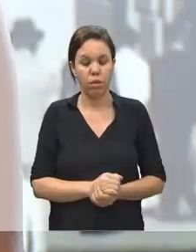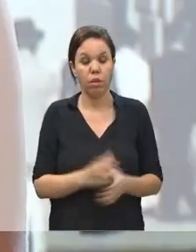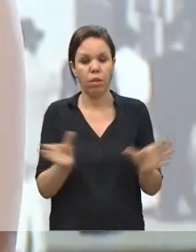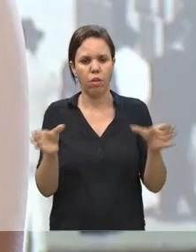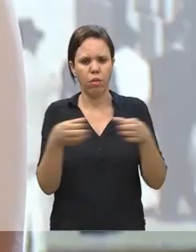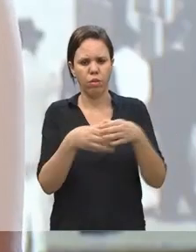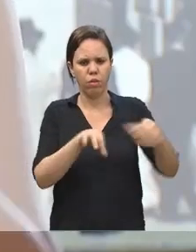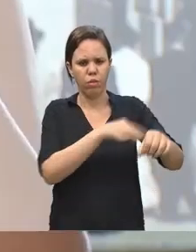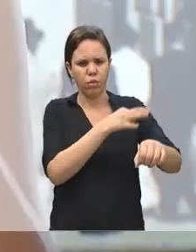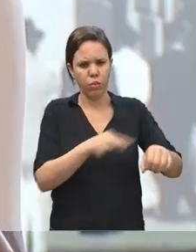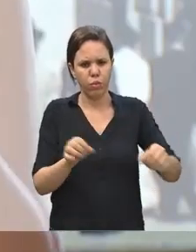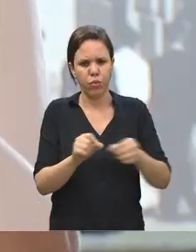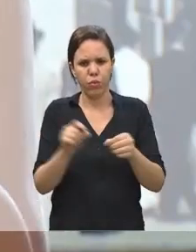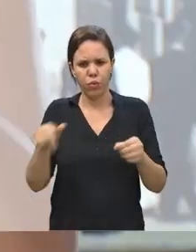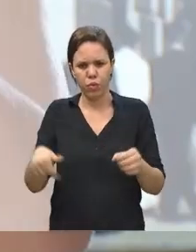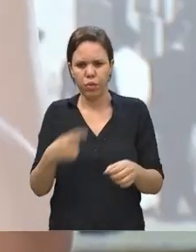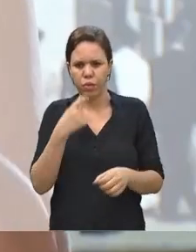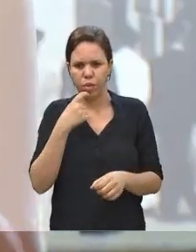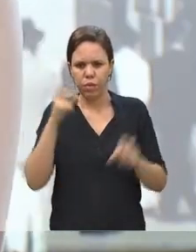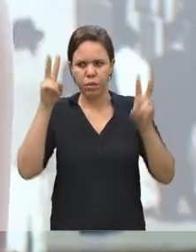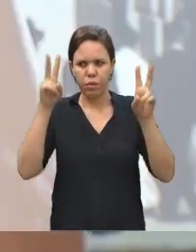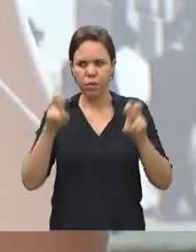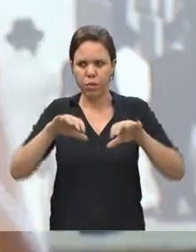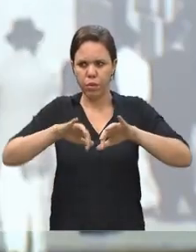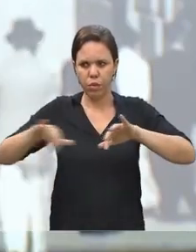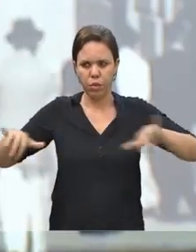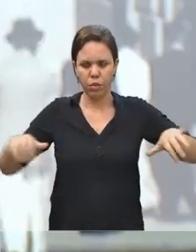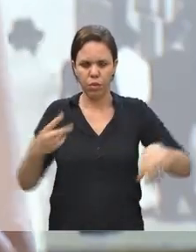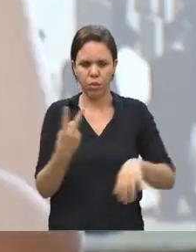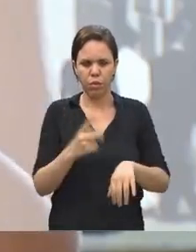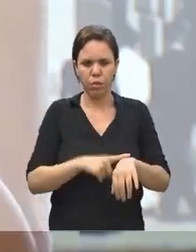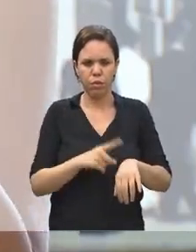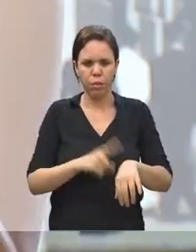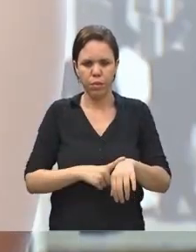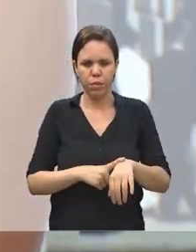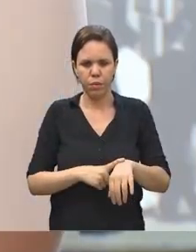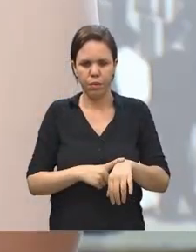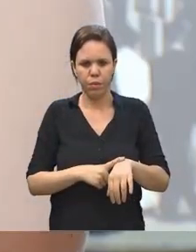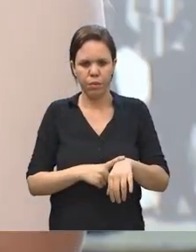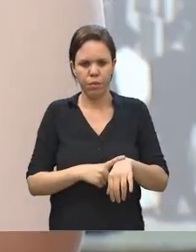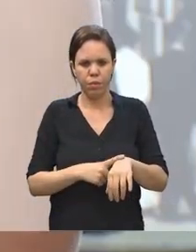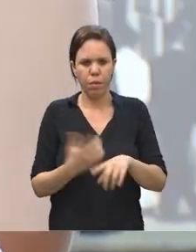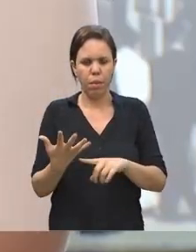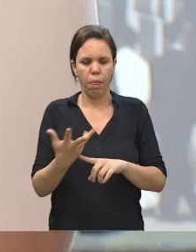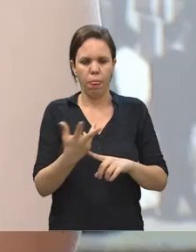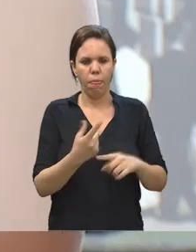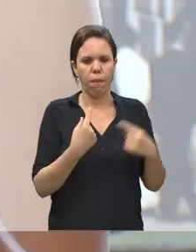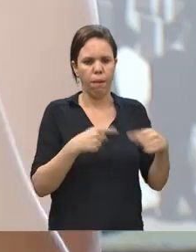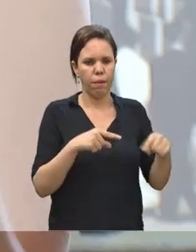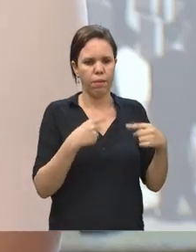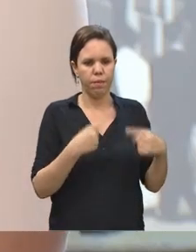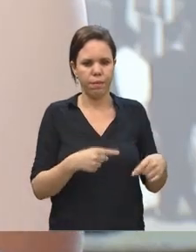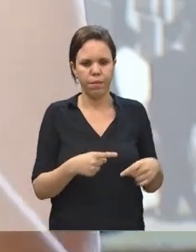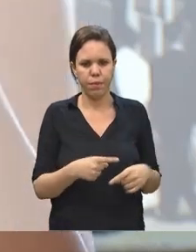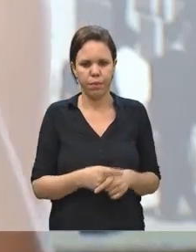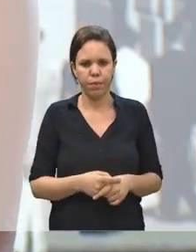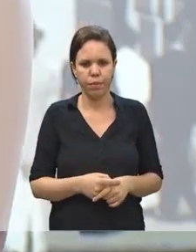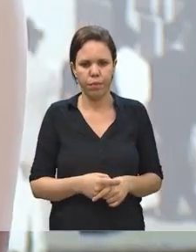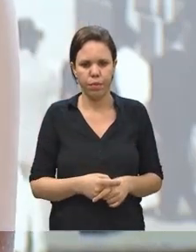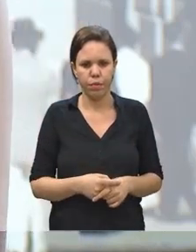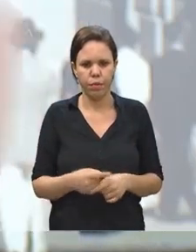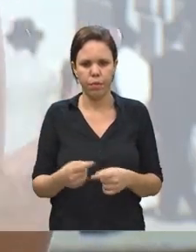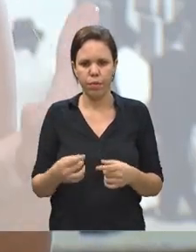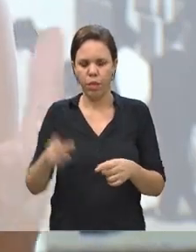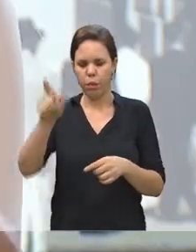A orquestra sinfônica, ela vamos entre aspas, separar em dois momentos. É o corpo artístico, que são os músicos, o maestro, que